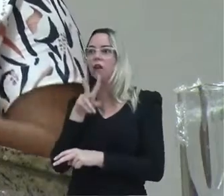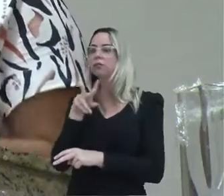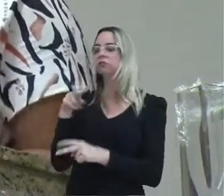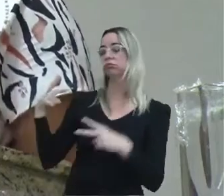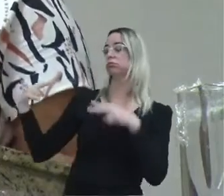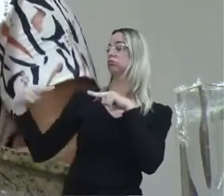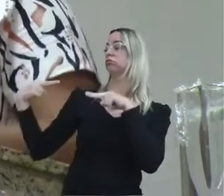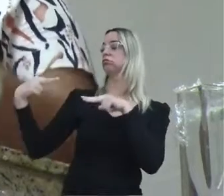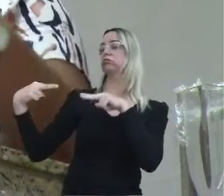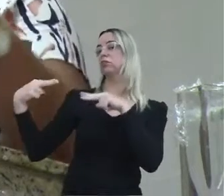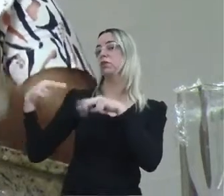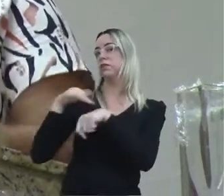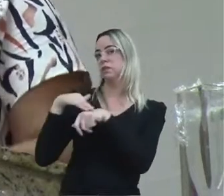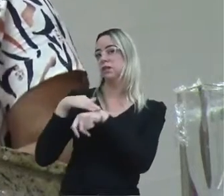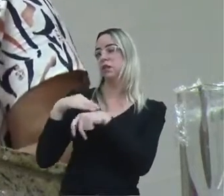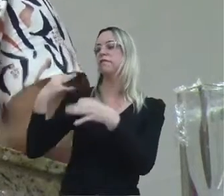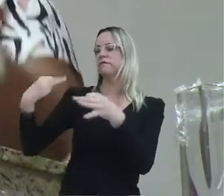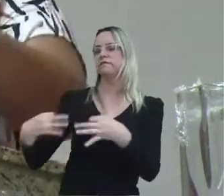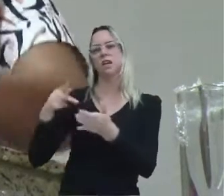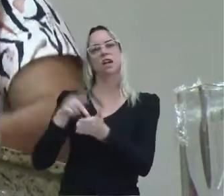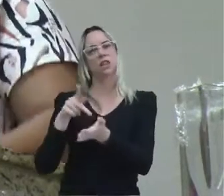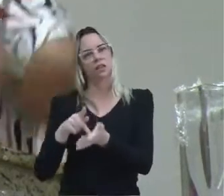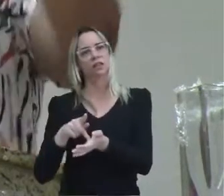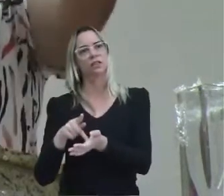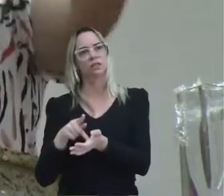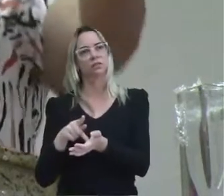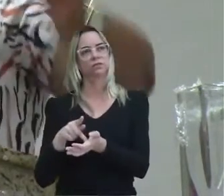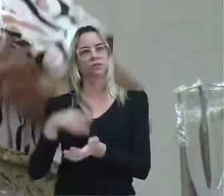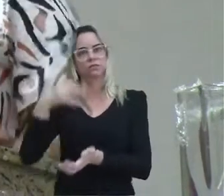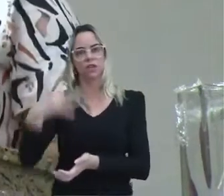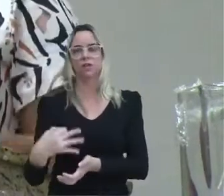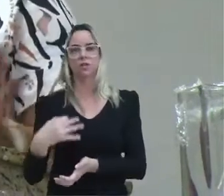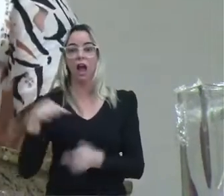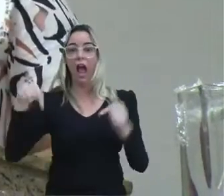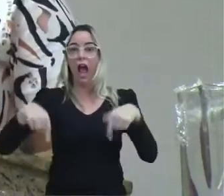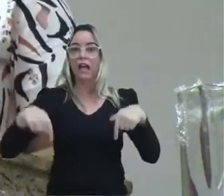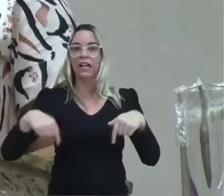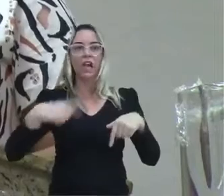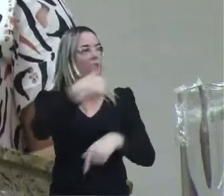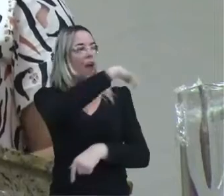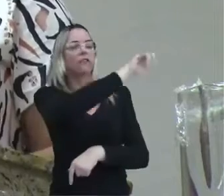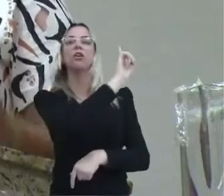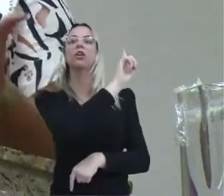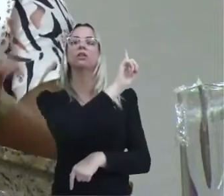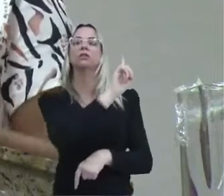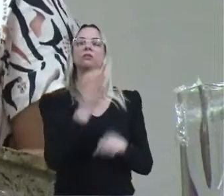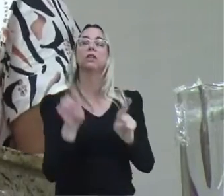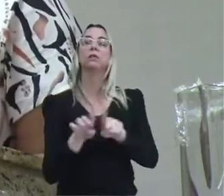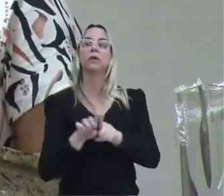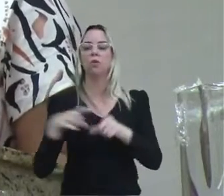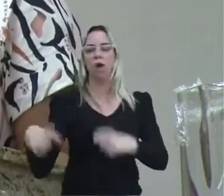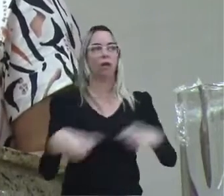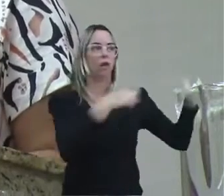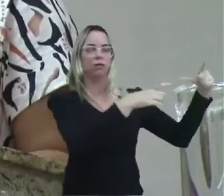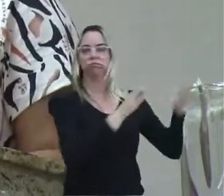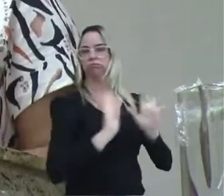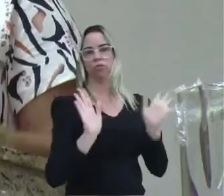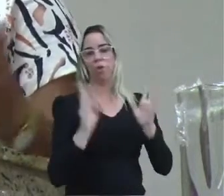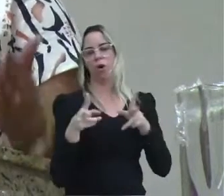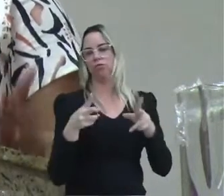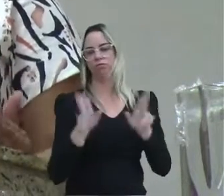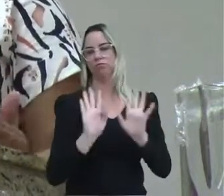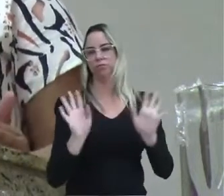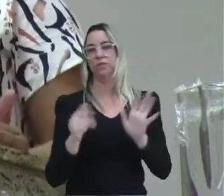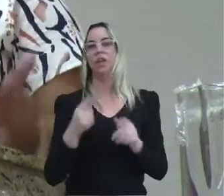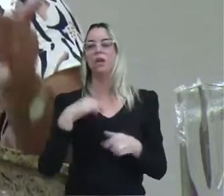a verdade e o que é correto, ela é aqui e ela é lá fora, independente dos espaços. Eu agradeço a oportunidade